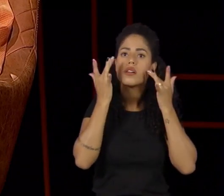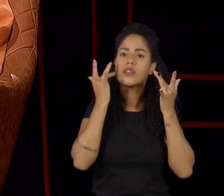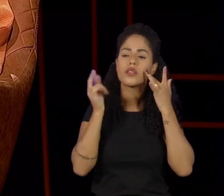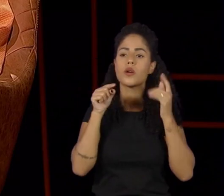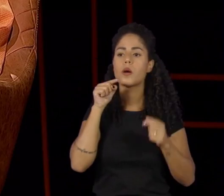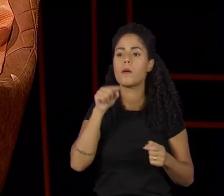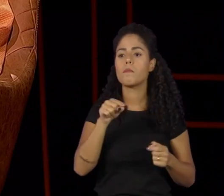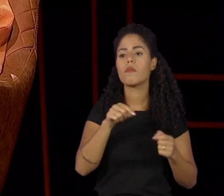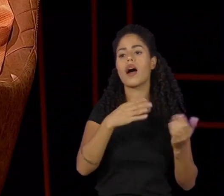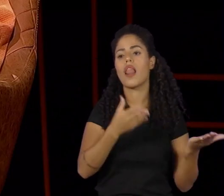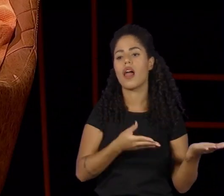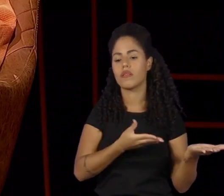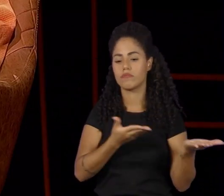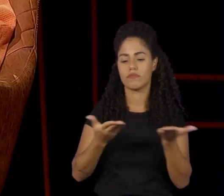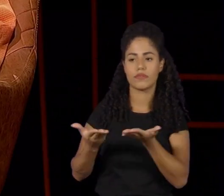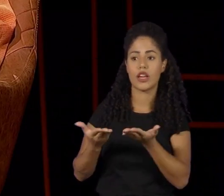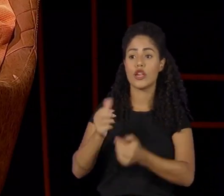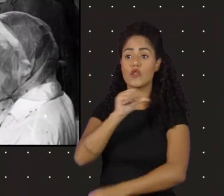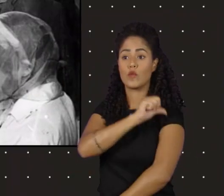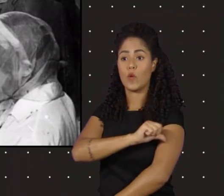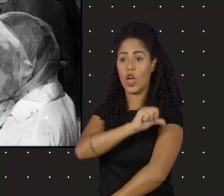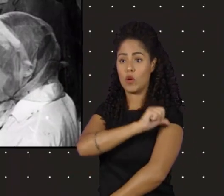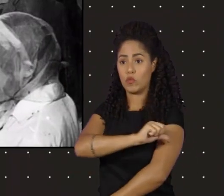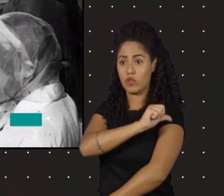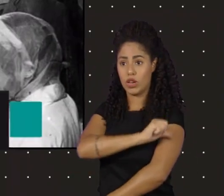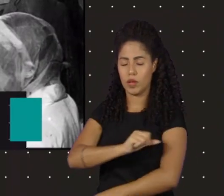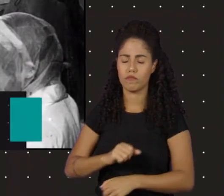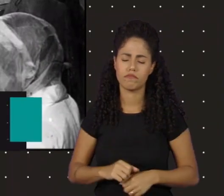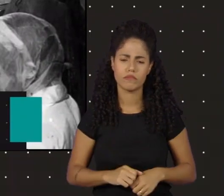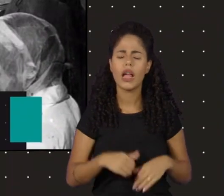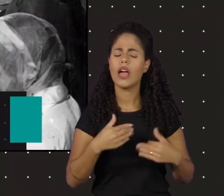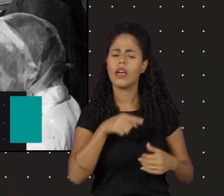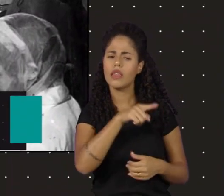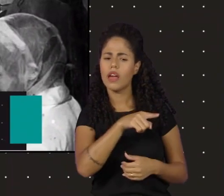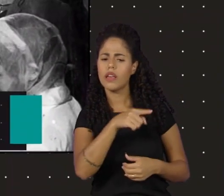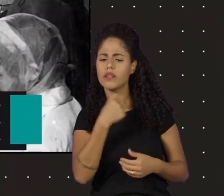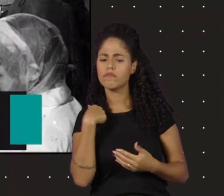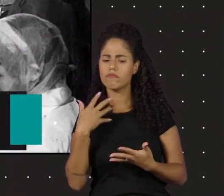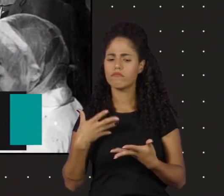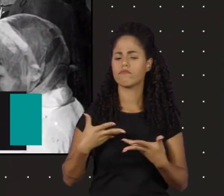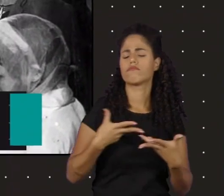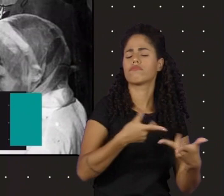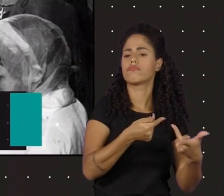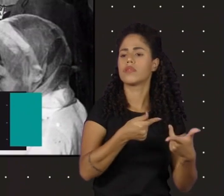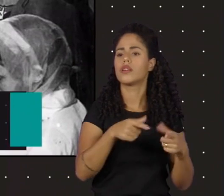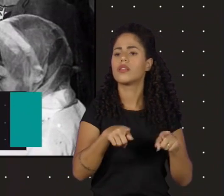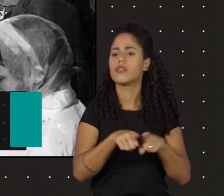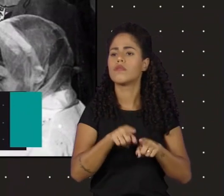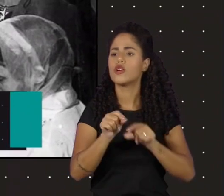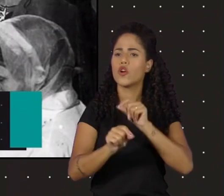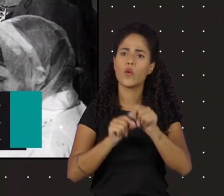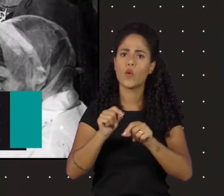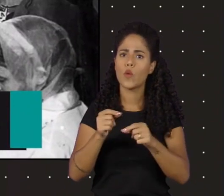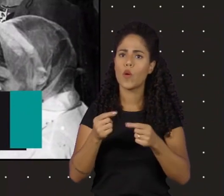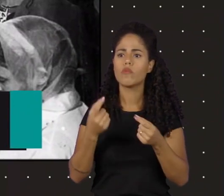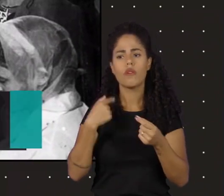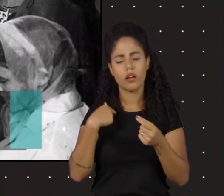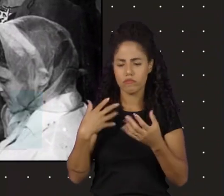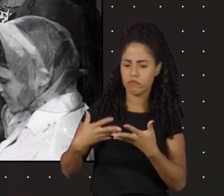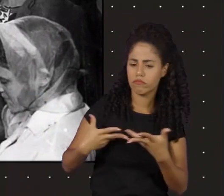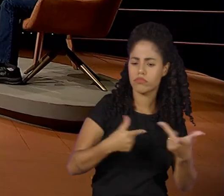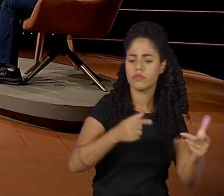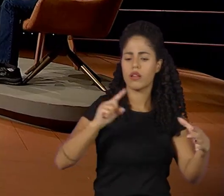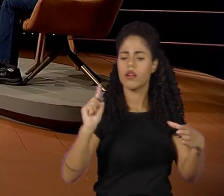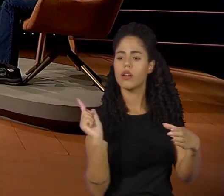do Pascoal Carlos Magno, no Rio de Janeiro. E aí eles me arranjaram, me encaixaram